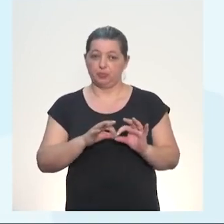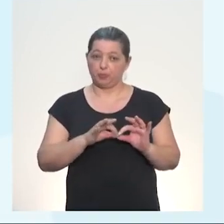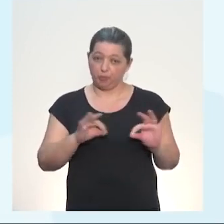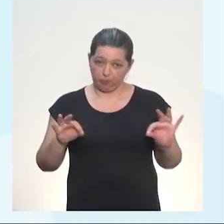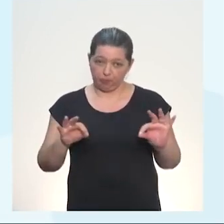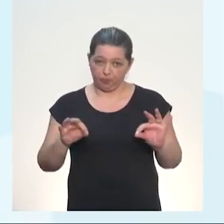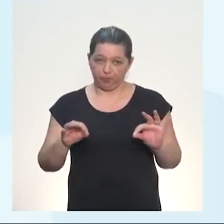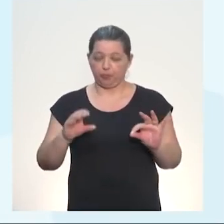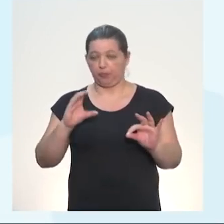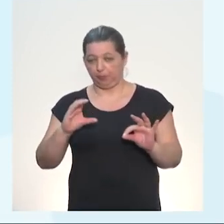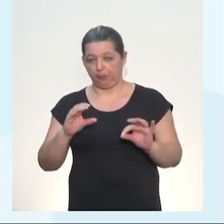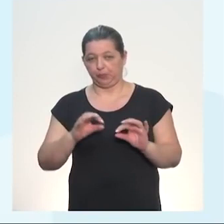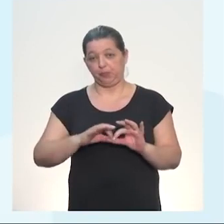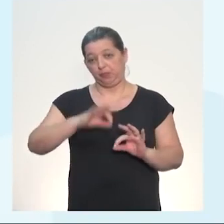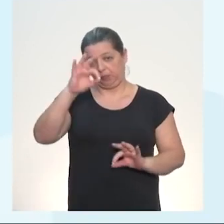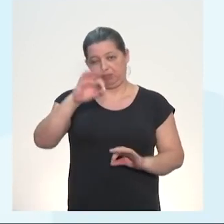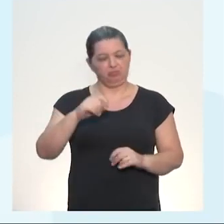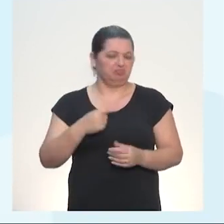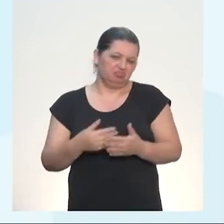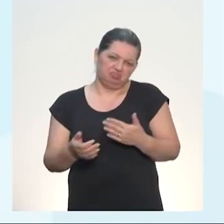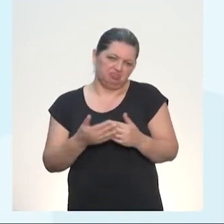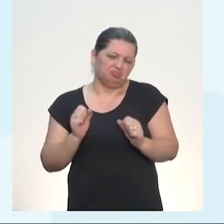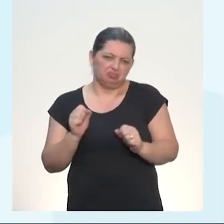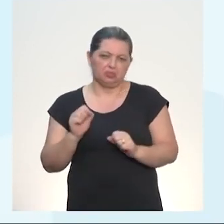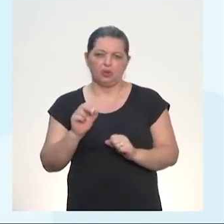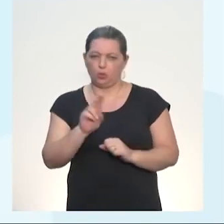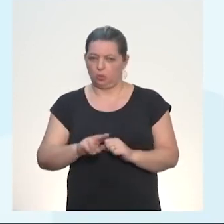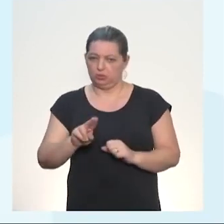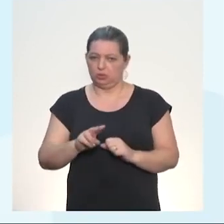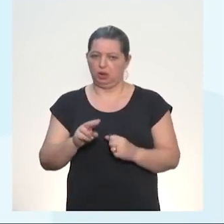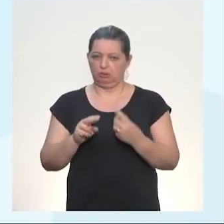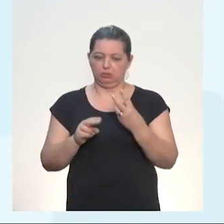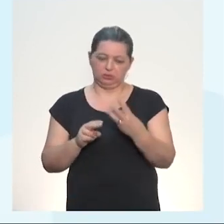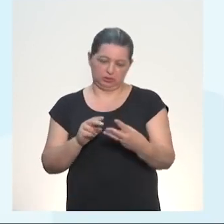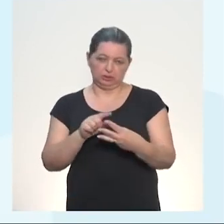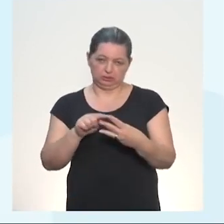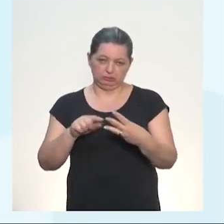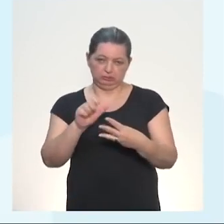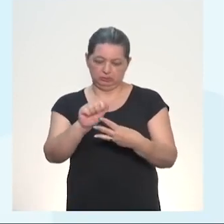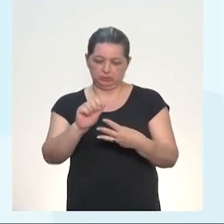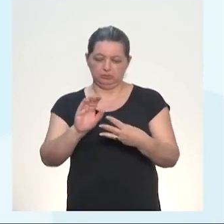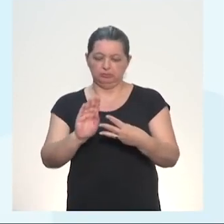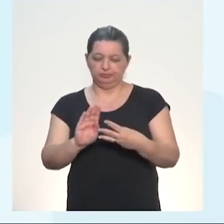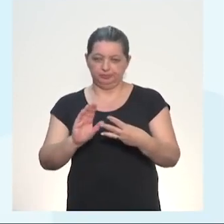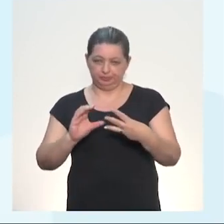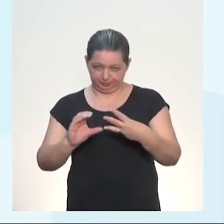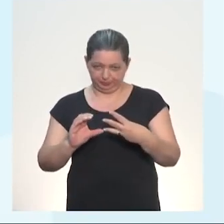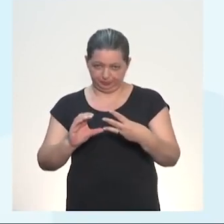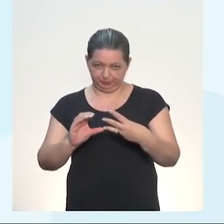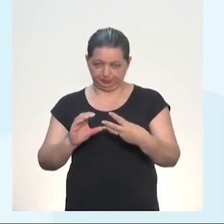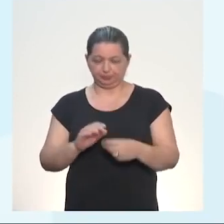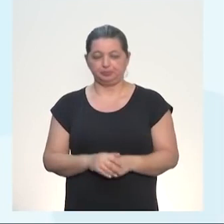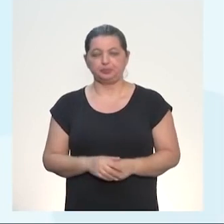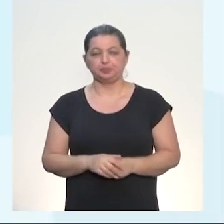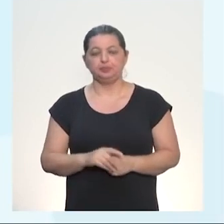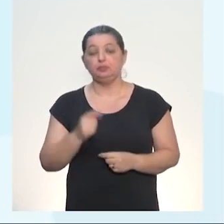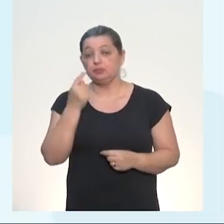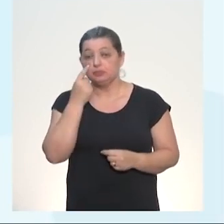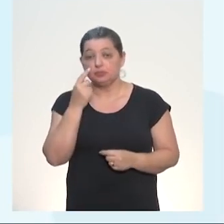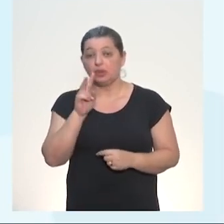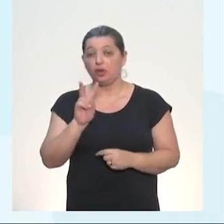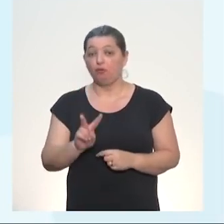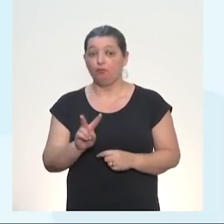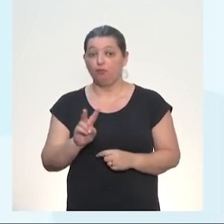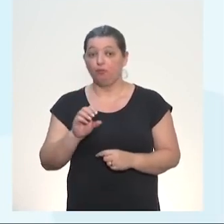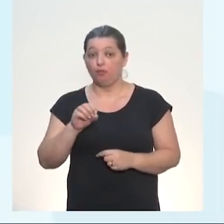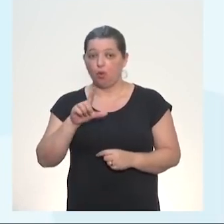a altura vai ser a C. Tanto faz, tá bom? Mas você vai usar os 3 valores aí. Lembrando que quando for cubo, as 3 vão ser iguais. Quando a gente fala em volume,